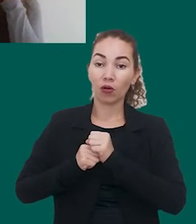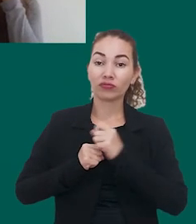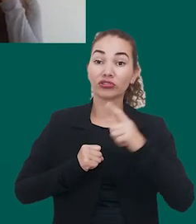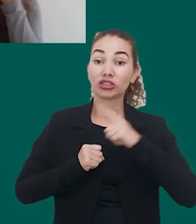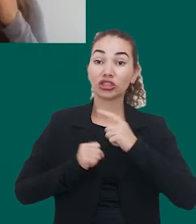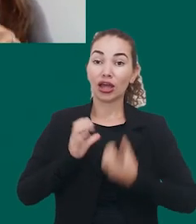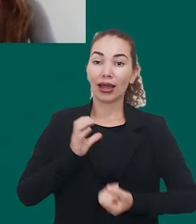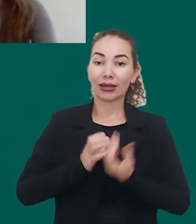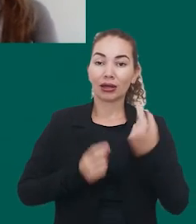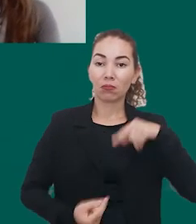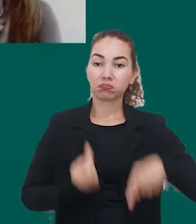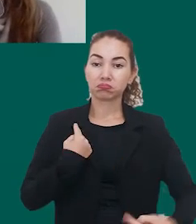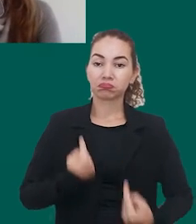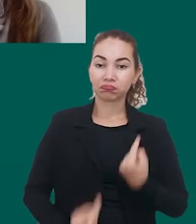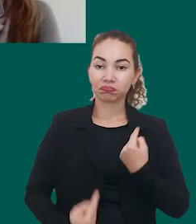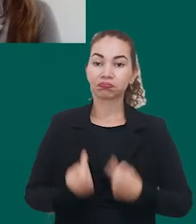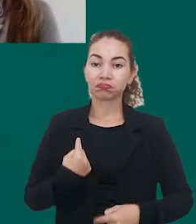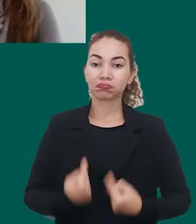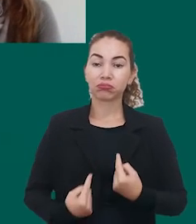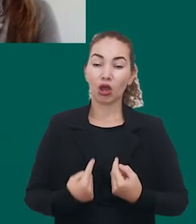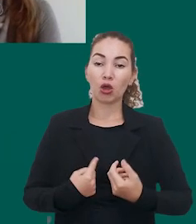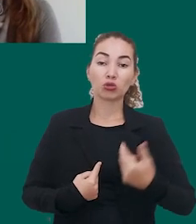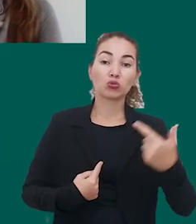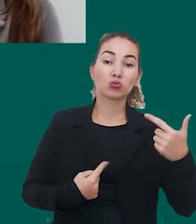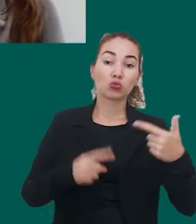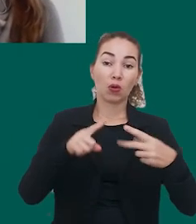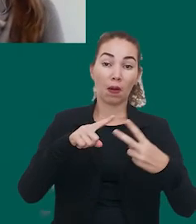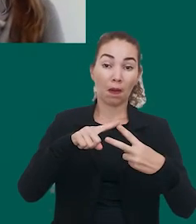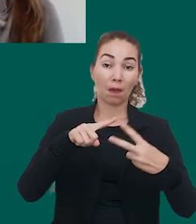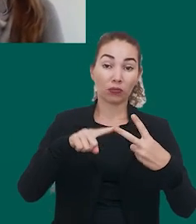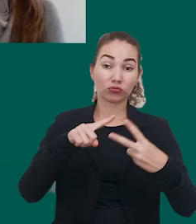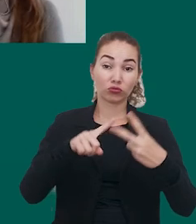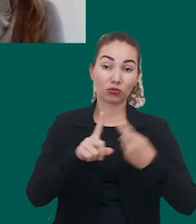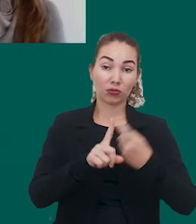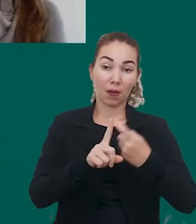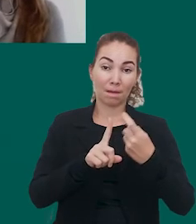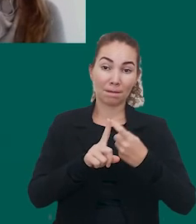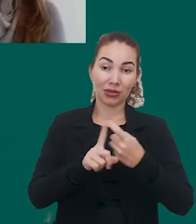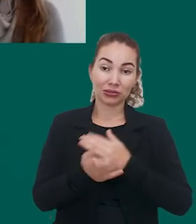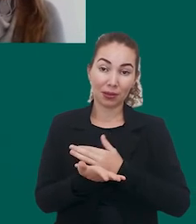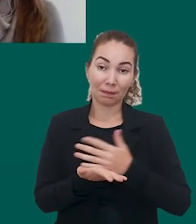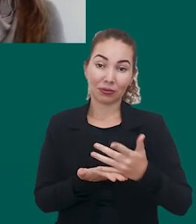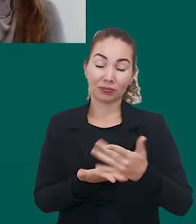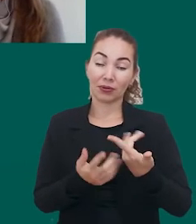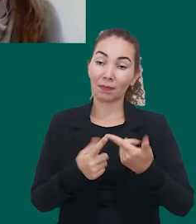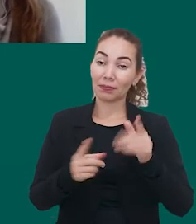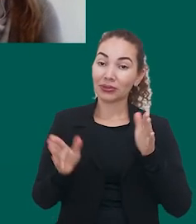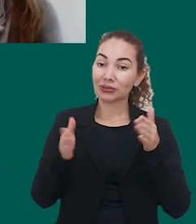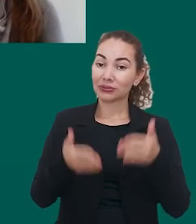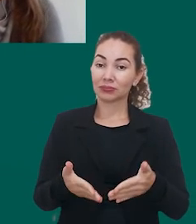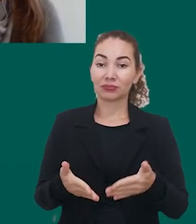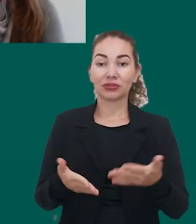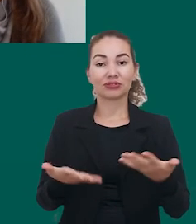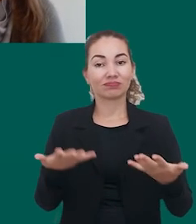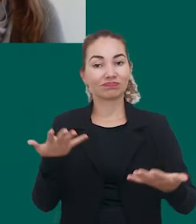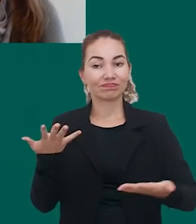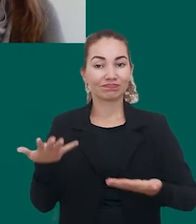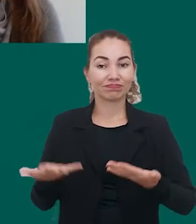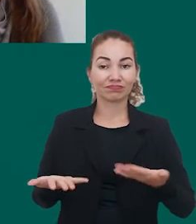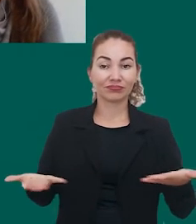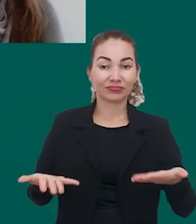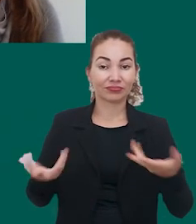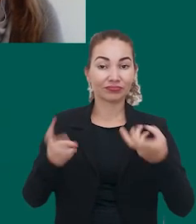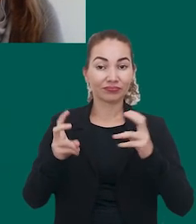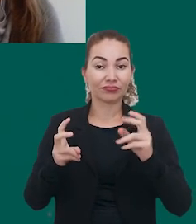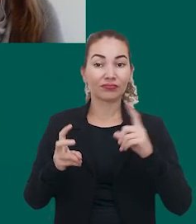grau de imunidade celular, principalmente nos 3 primeiros meses da infecção, tá? Mas isso para a cepa específica que foi contaminada. O que a gente tem visto